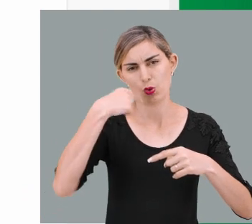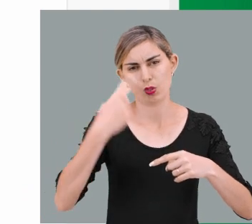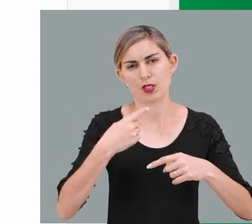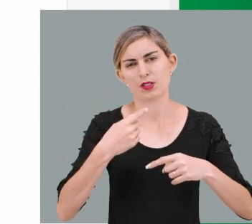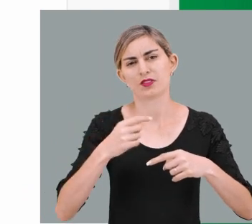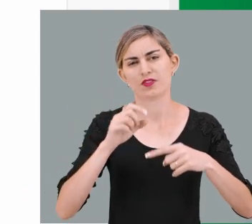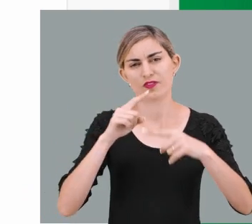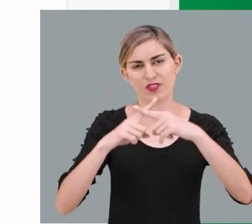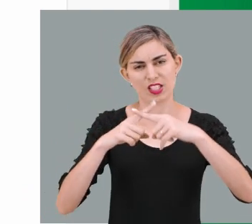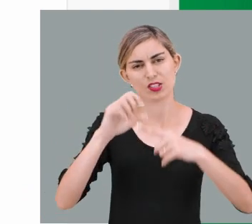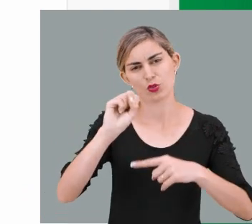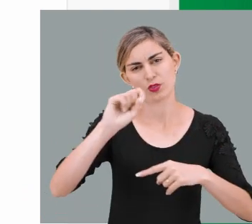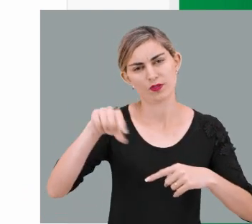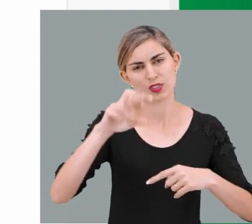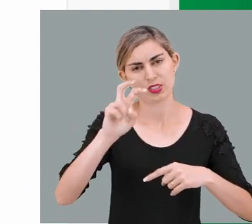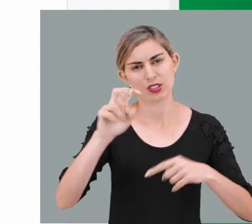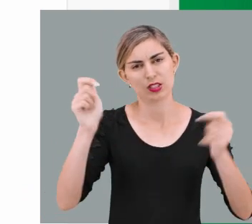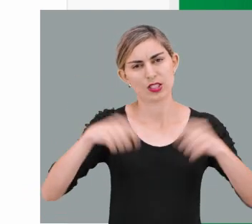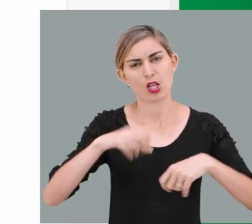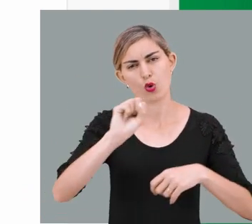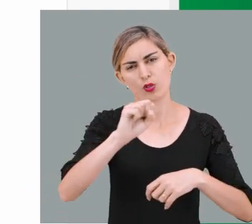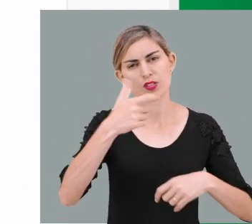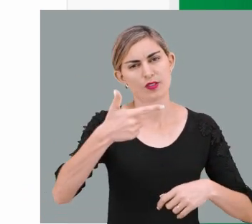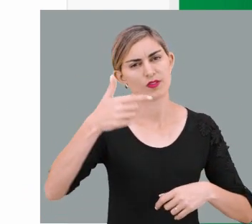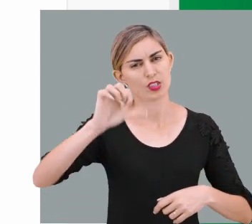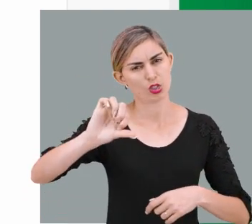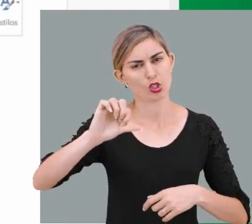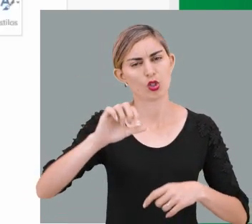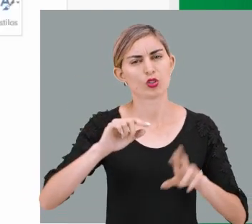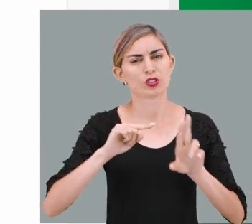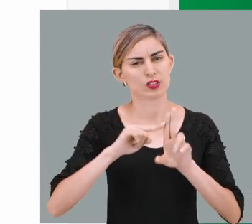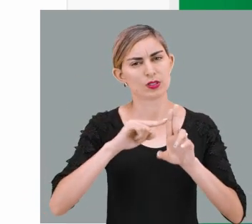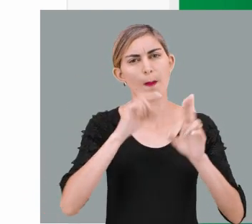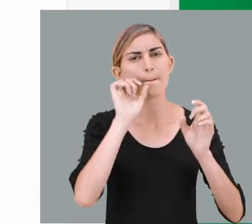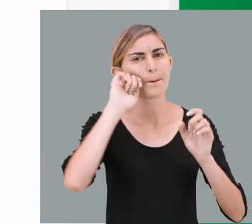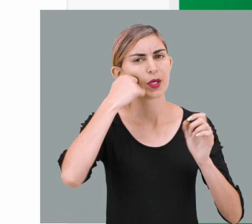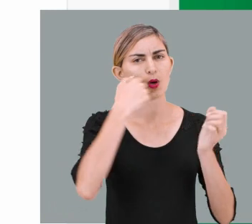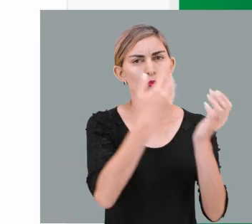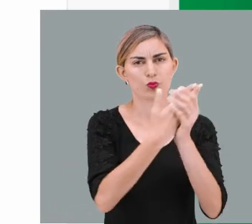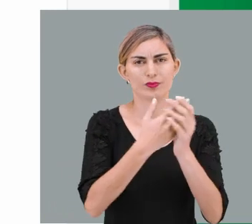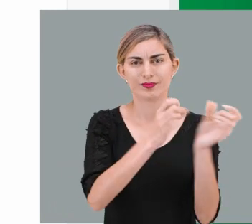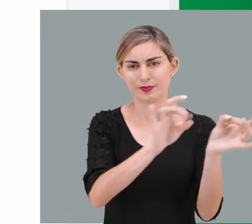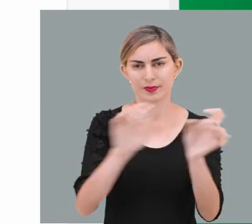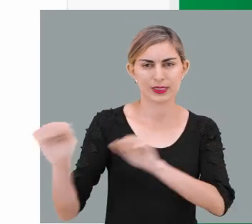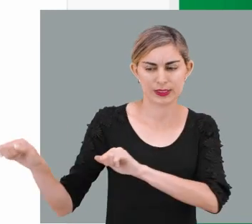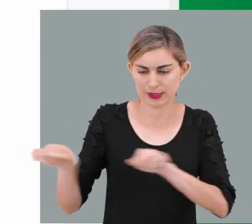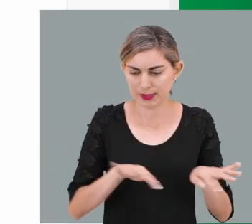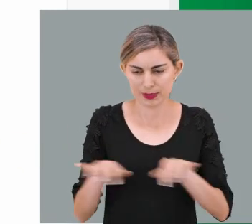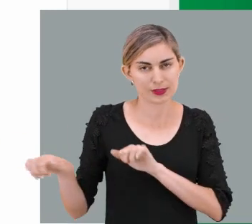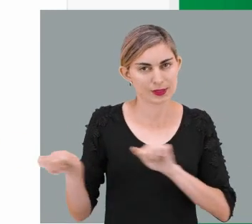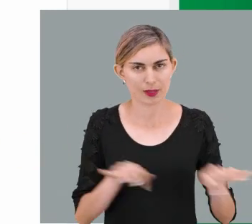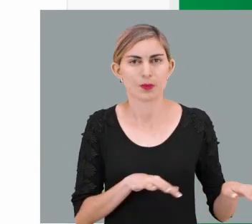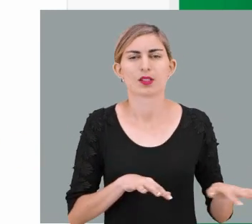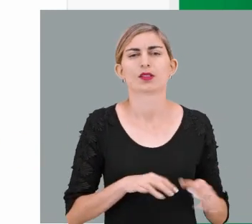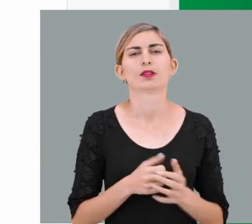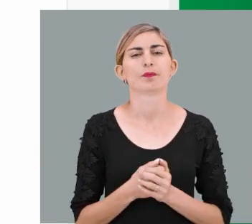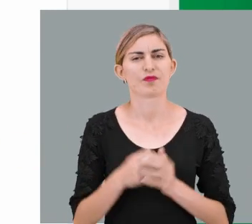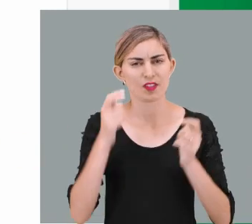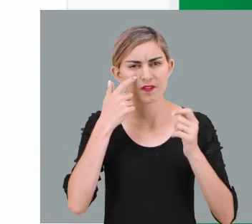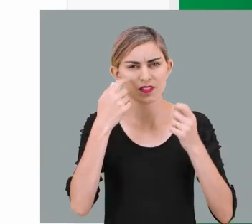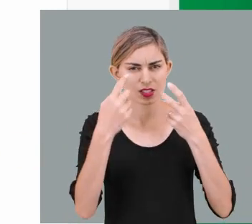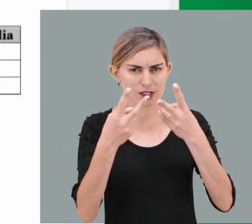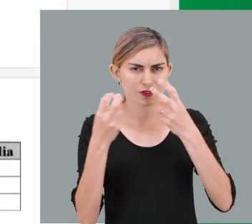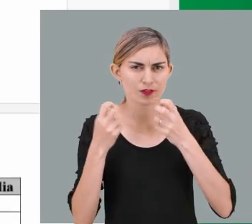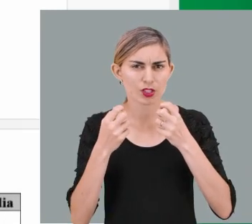que é a quantidade de itens, nós temos uma capacidade de 829 unidades por semana. Vocês notaram que